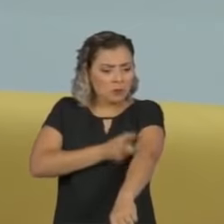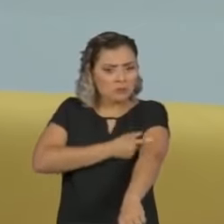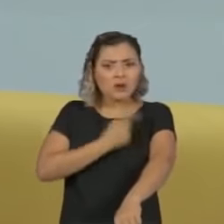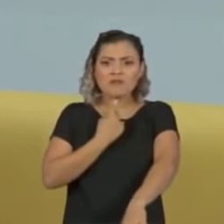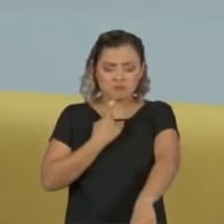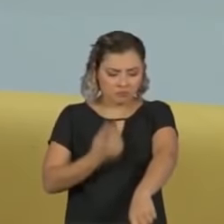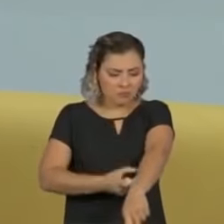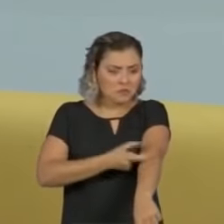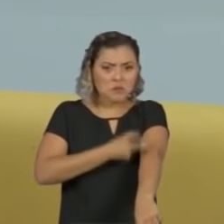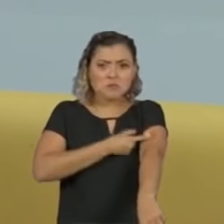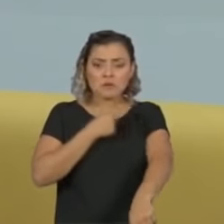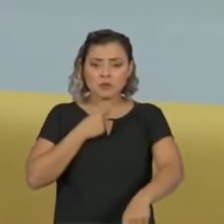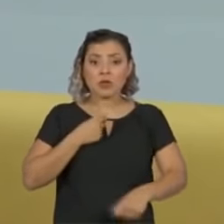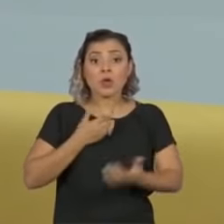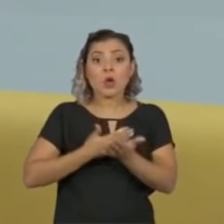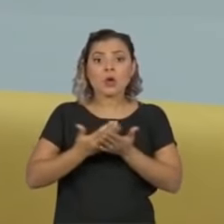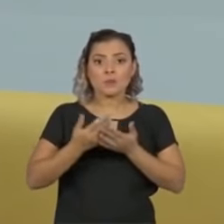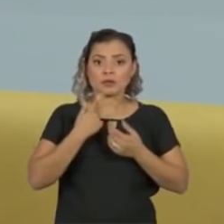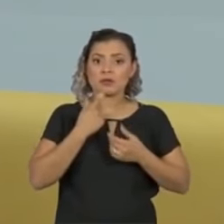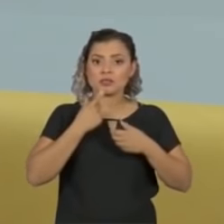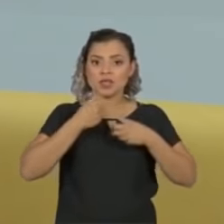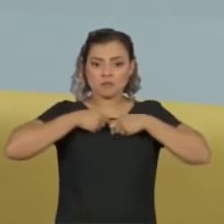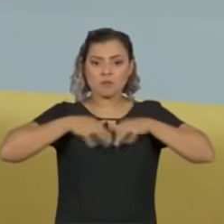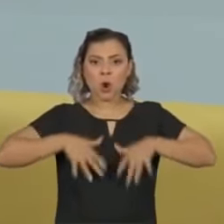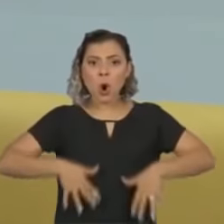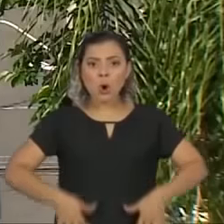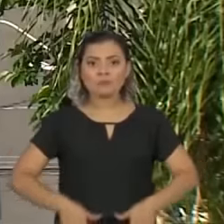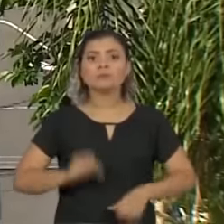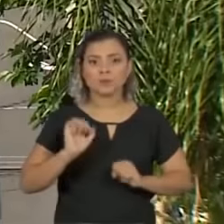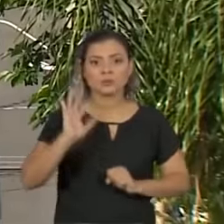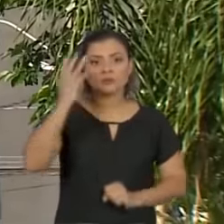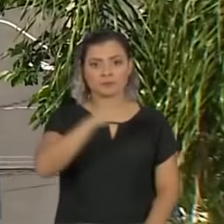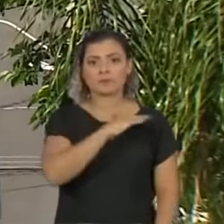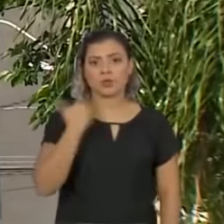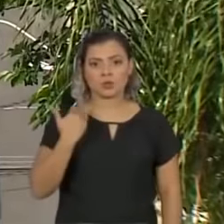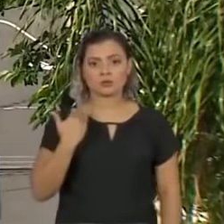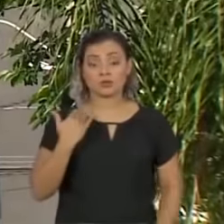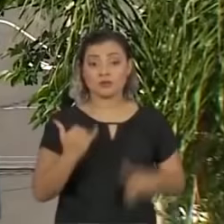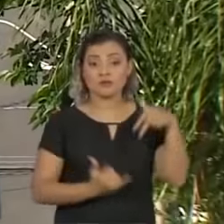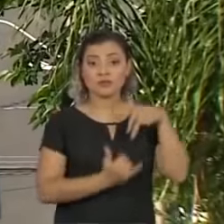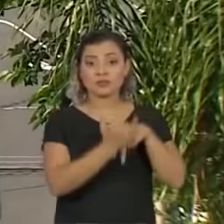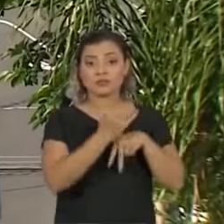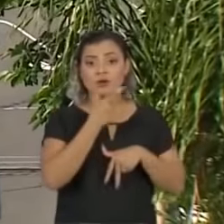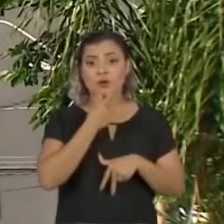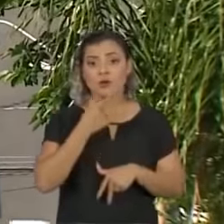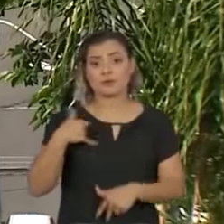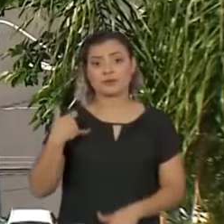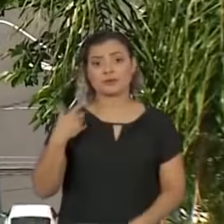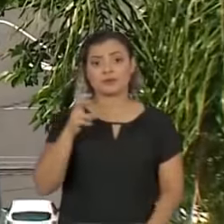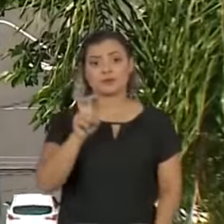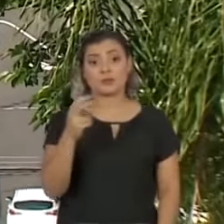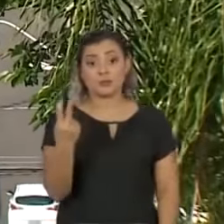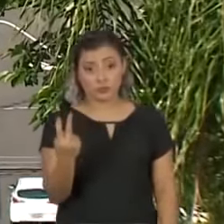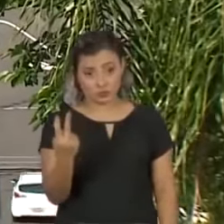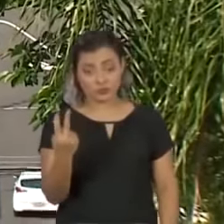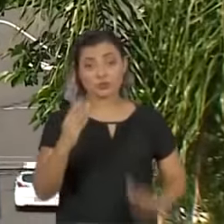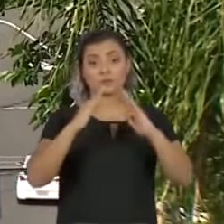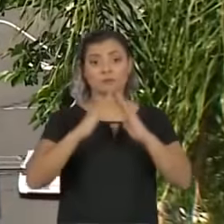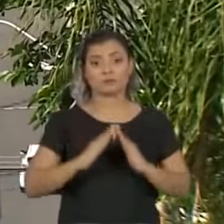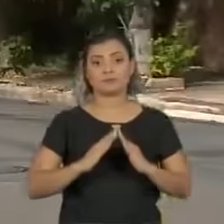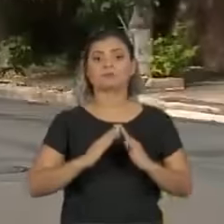e causa uma hemorragia nos órgãos, provocando a morte. A vítima é um homem de 52 anos, morador